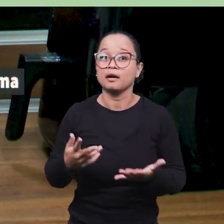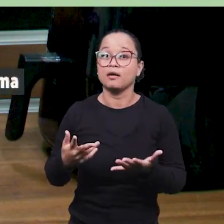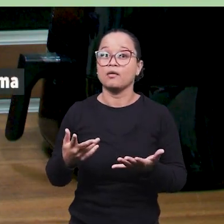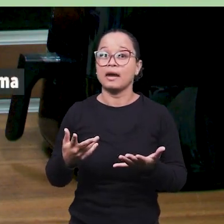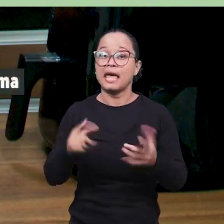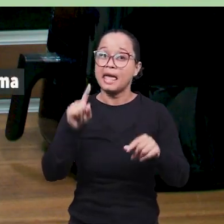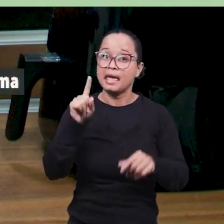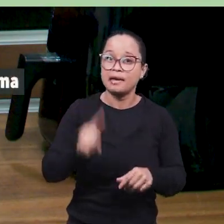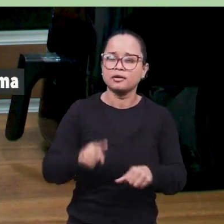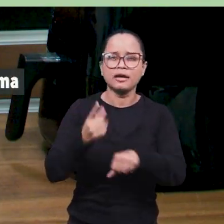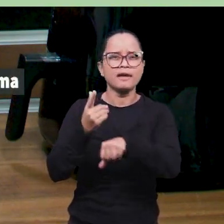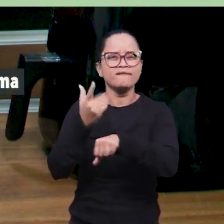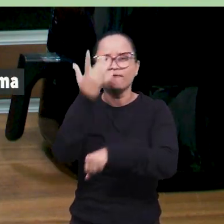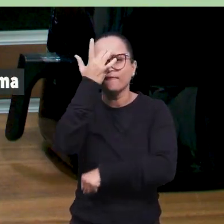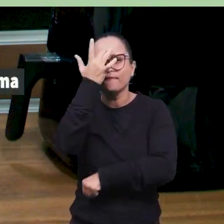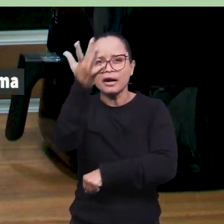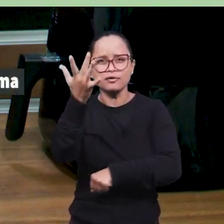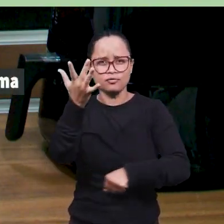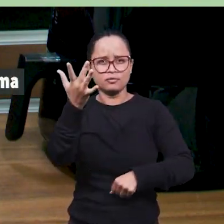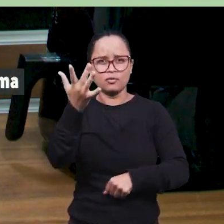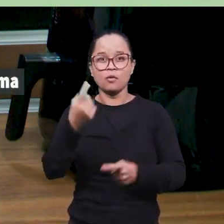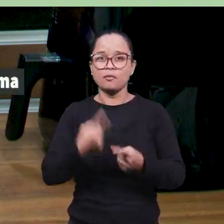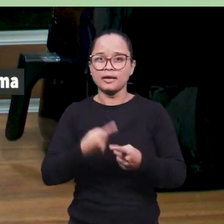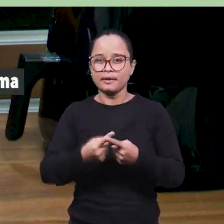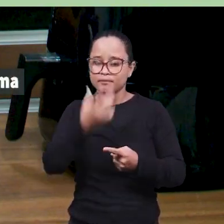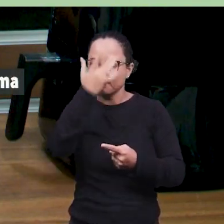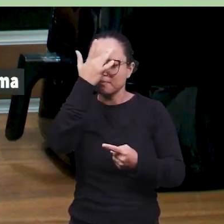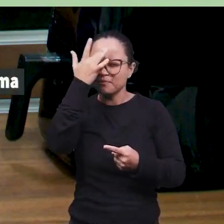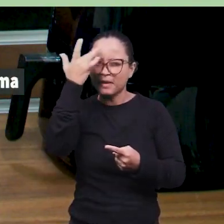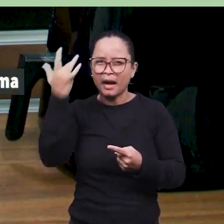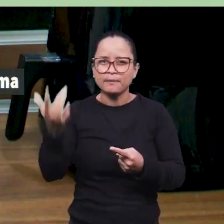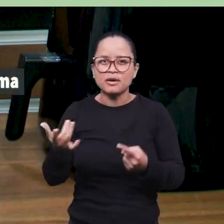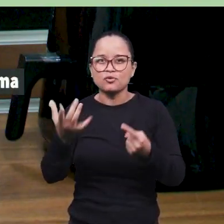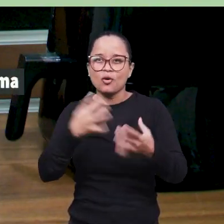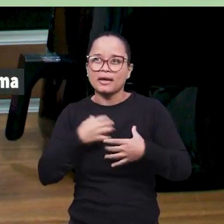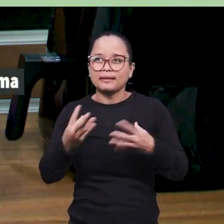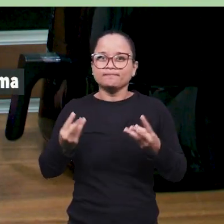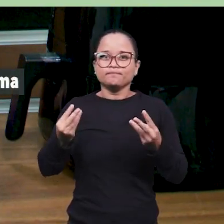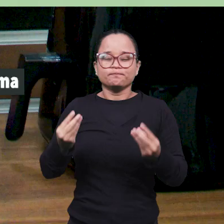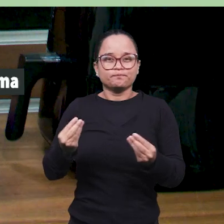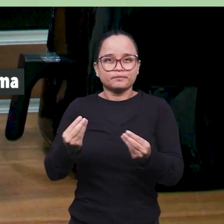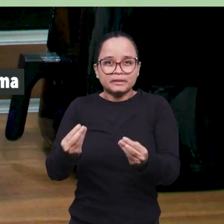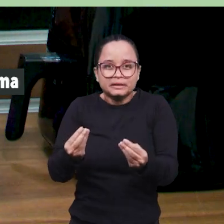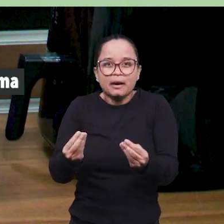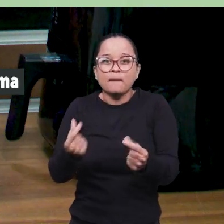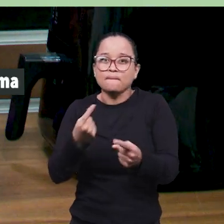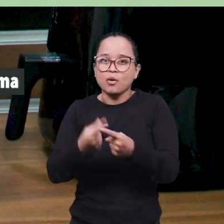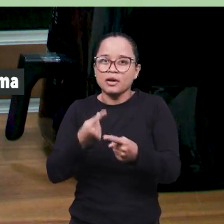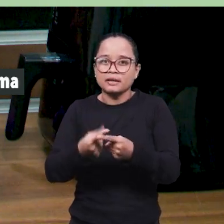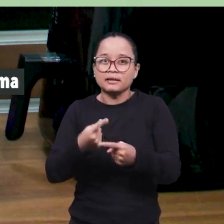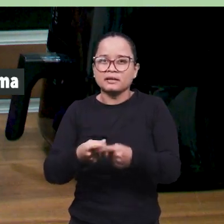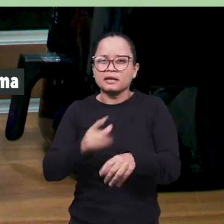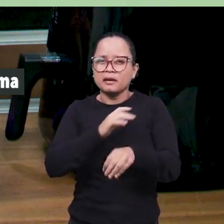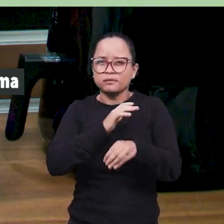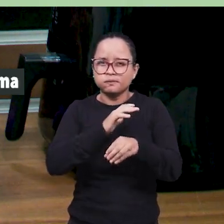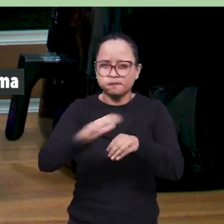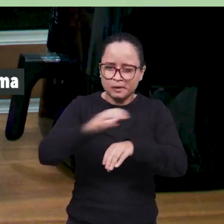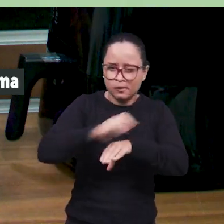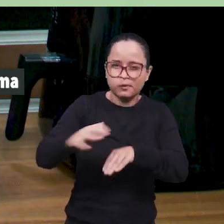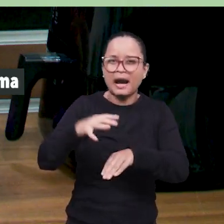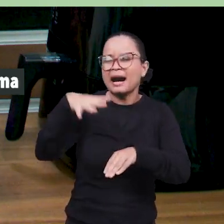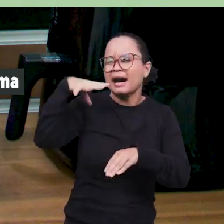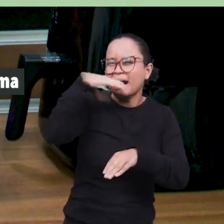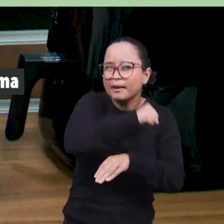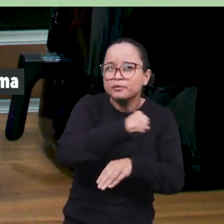muito prático para quem realmente tem mais sensibilidade, porque por cortar muito rapidamente diminui muito